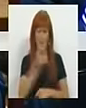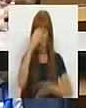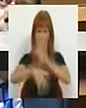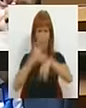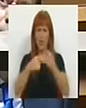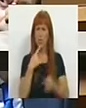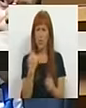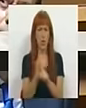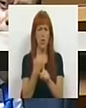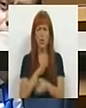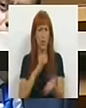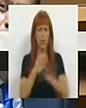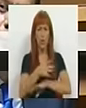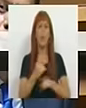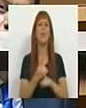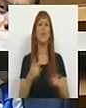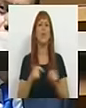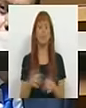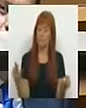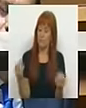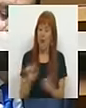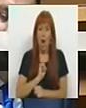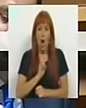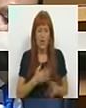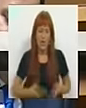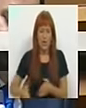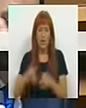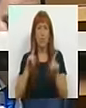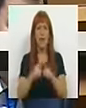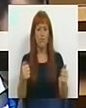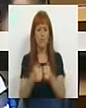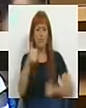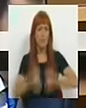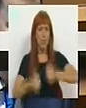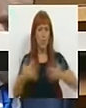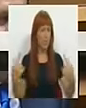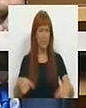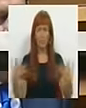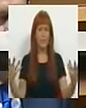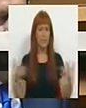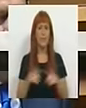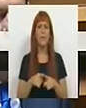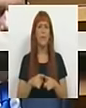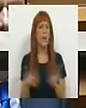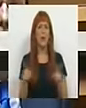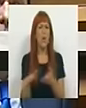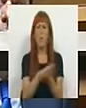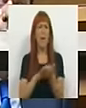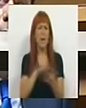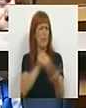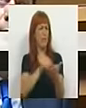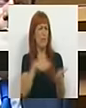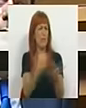confundir muito as coisas. Realmente, a nossa estratégia de competitividade não se baseava